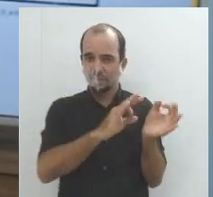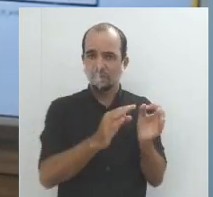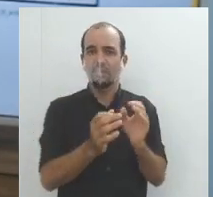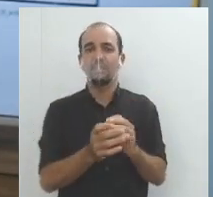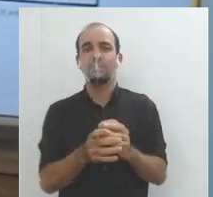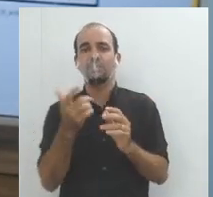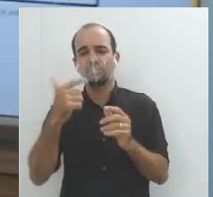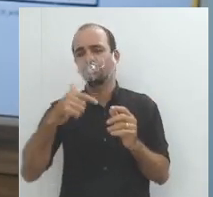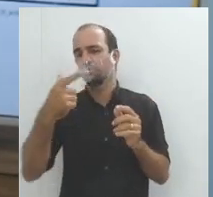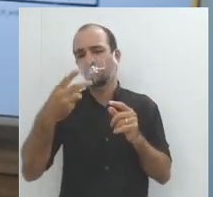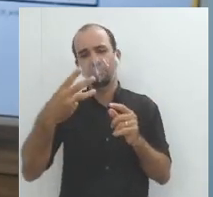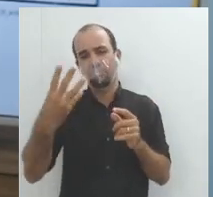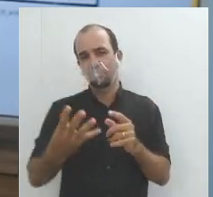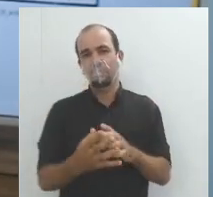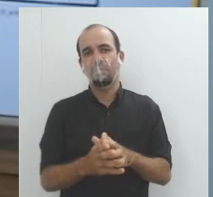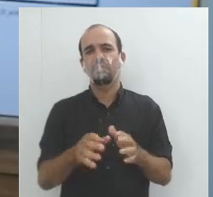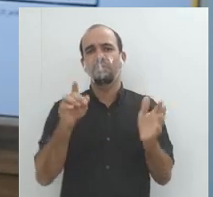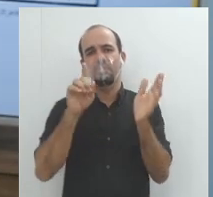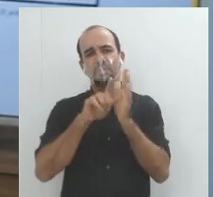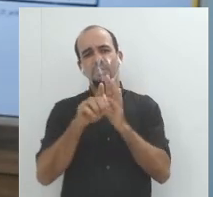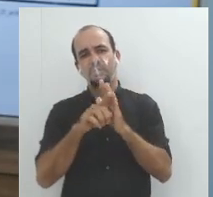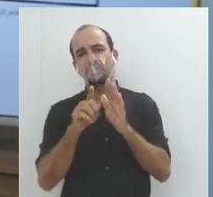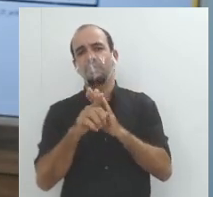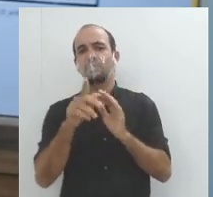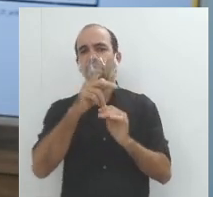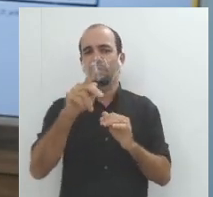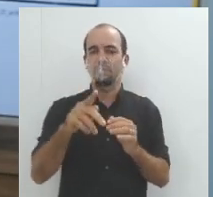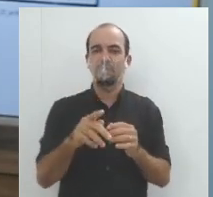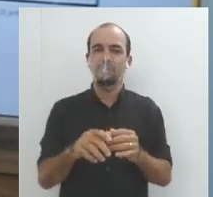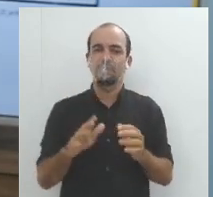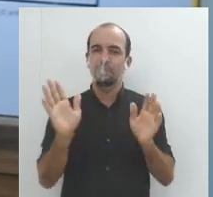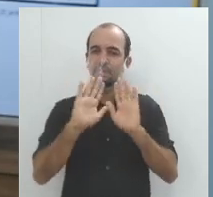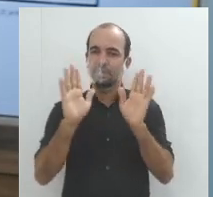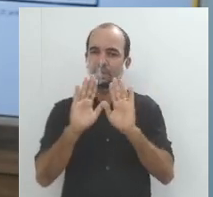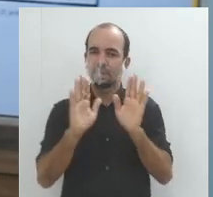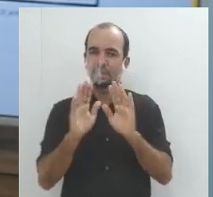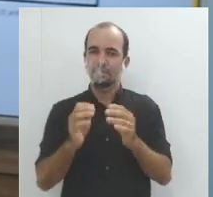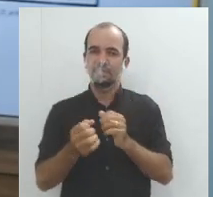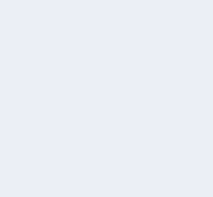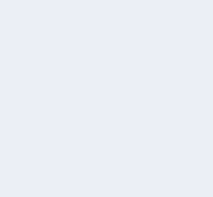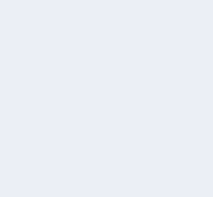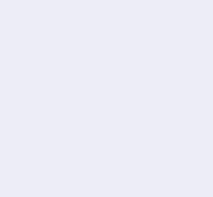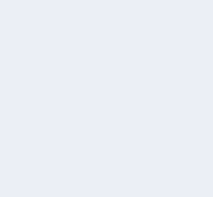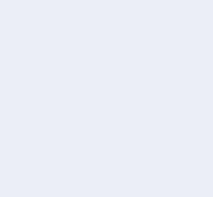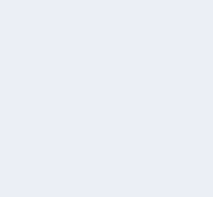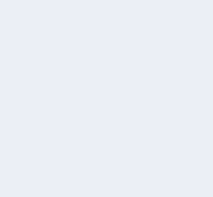pergunte ao seu professor e siga em frente. Um abraço bem grande.